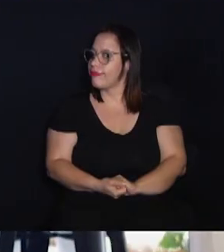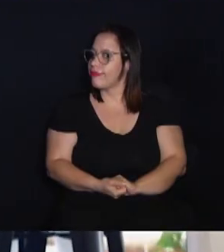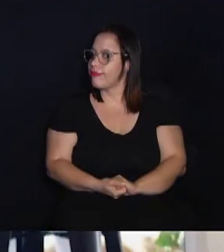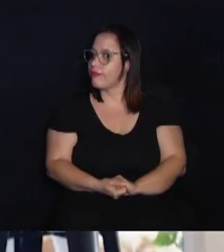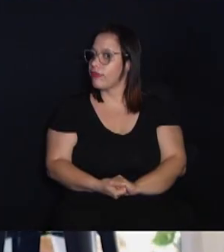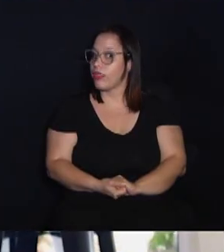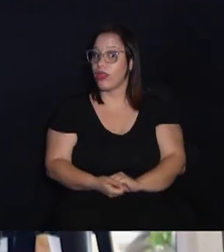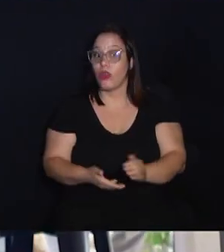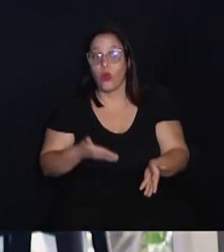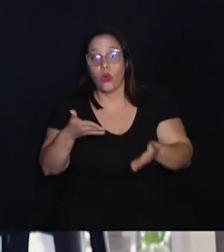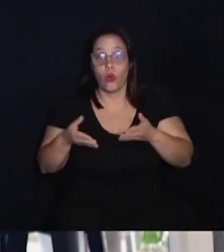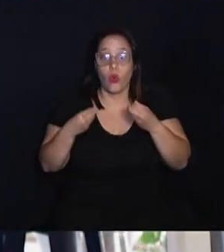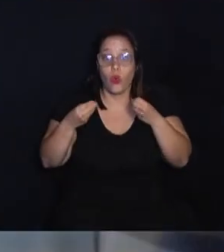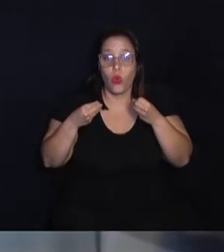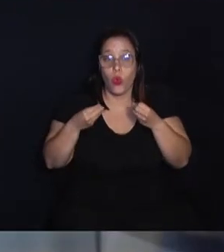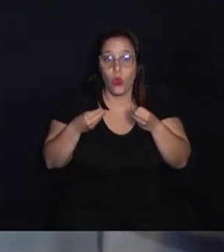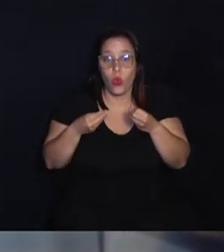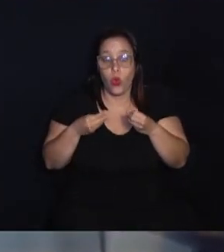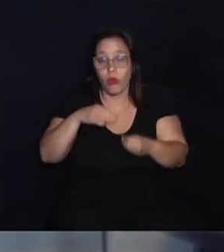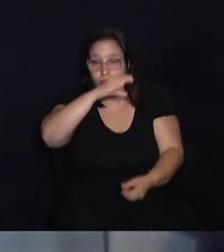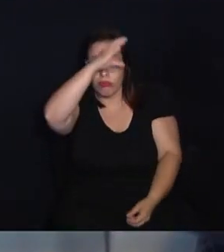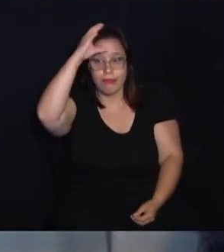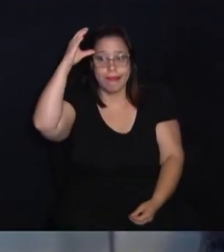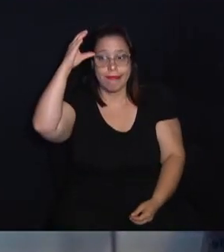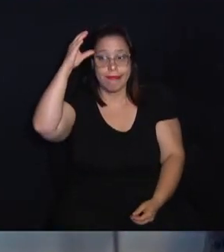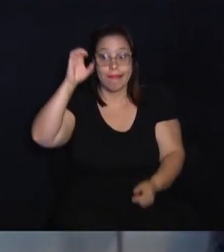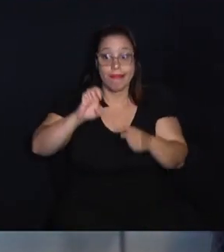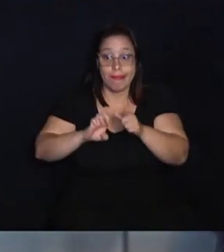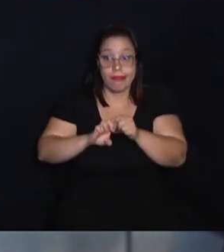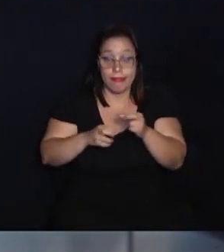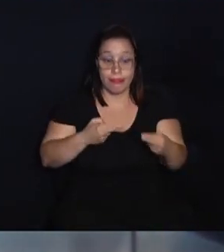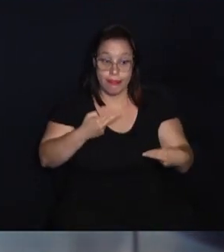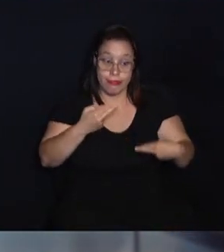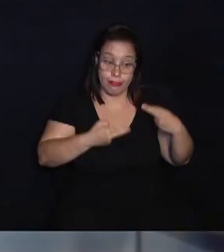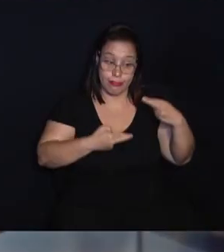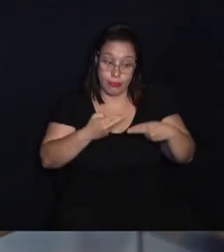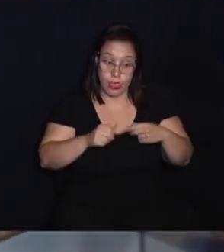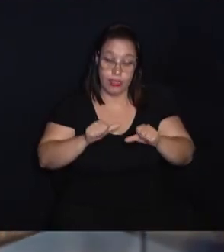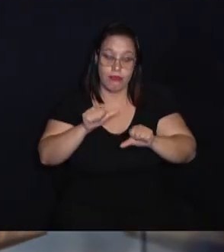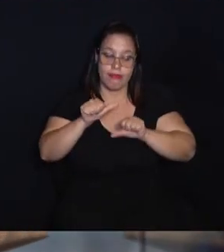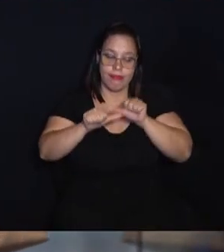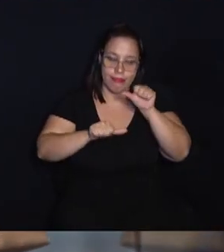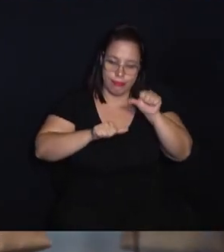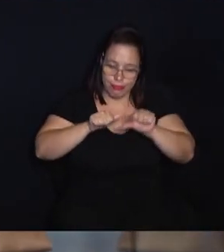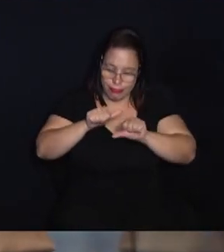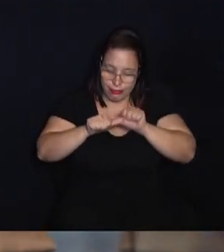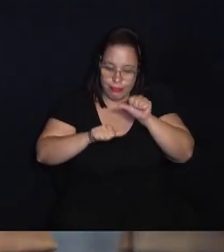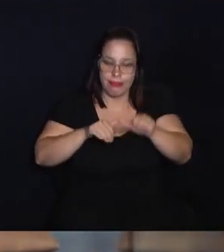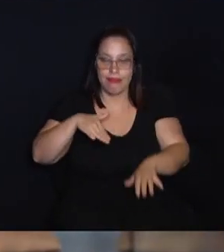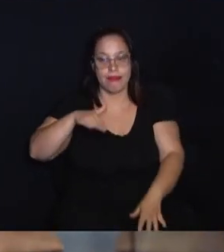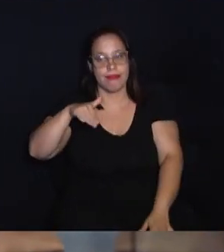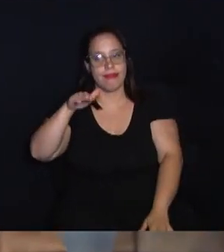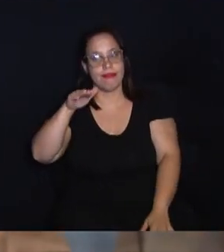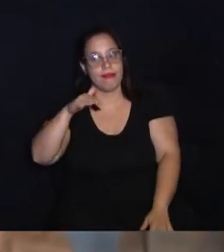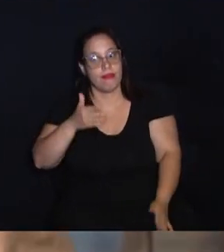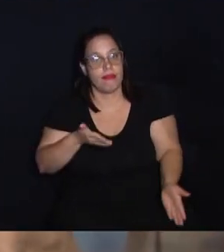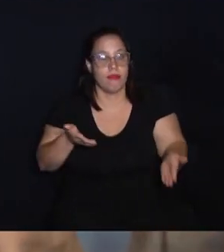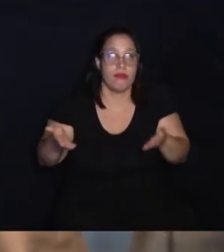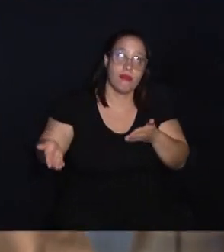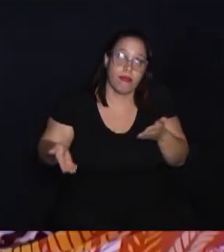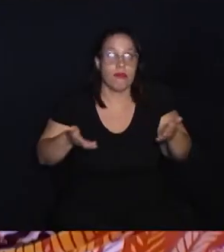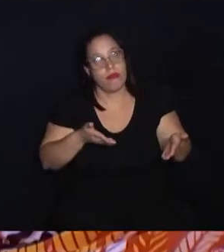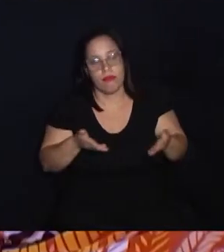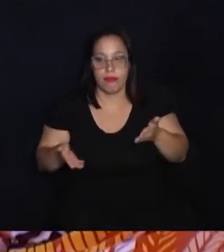A maneira com que os consumidores e os negócios se relacionam vem mudando e se tornando cada vez mais dinâmica nos